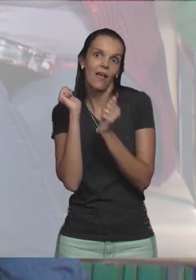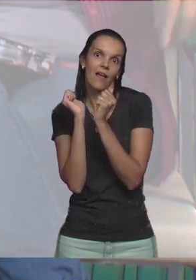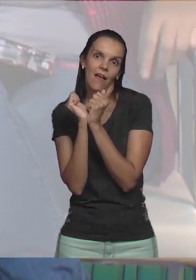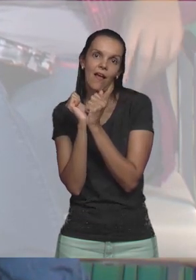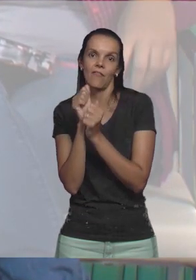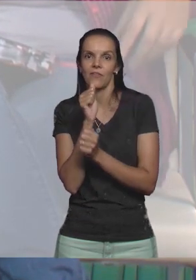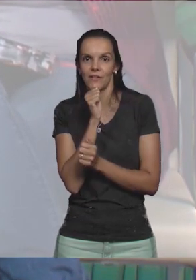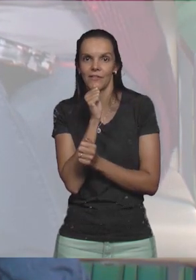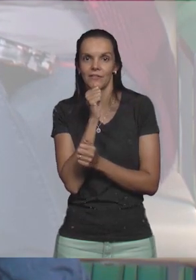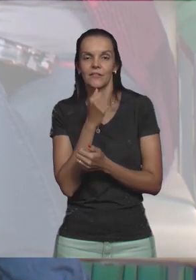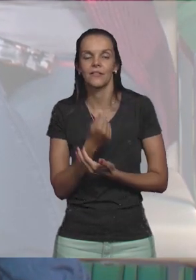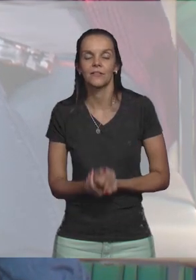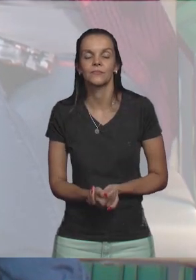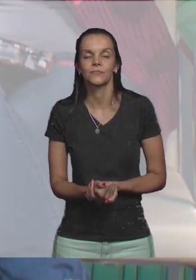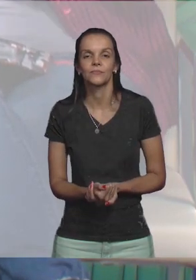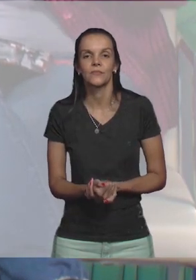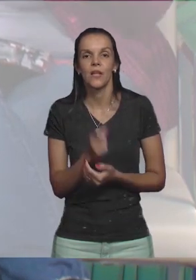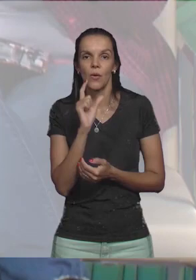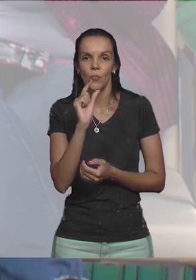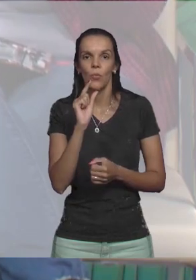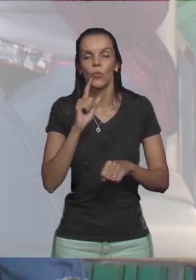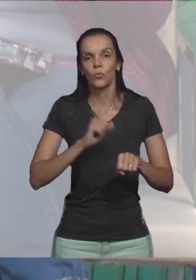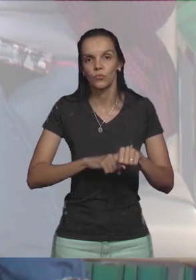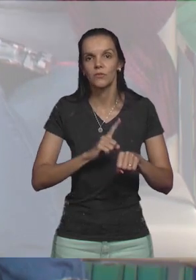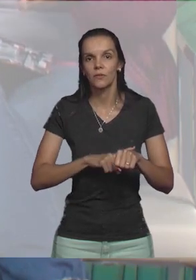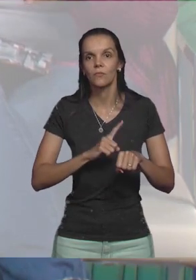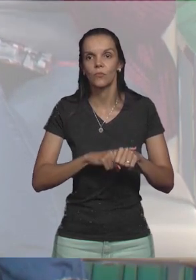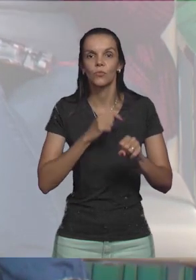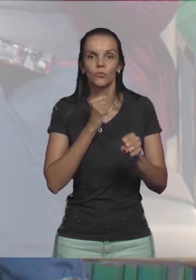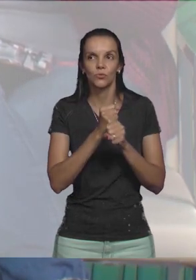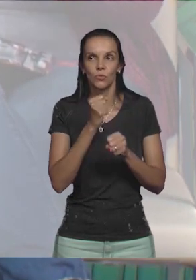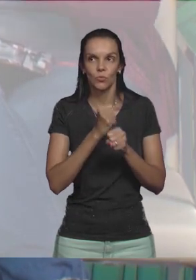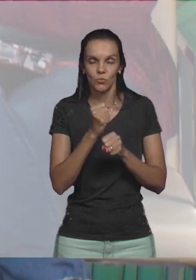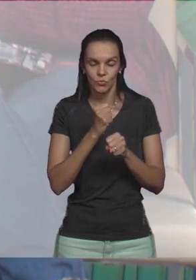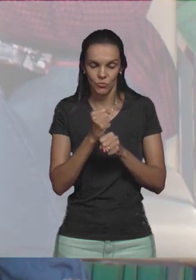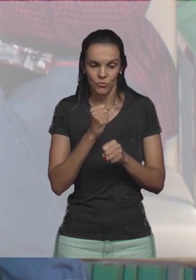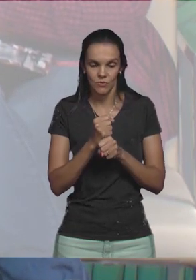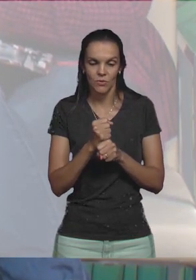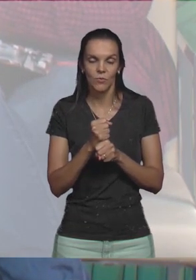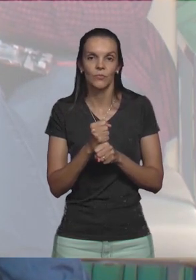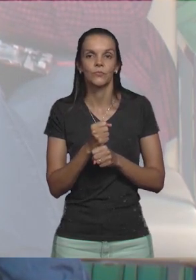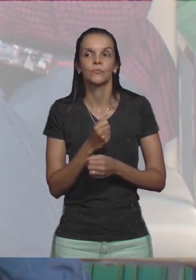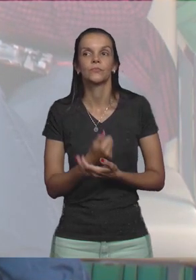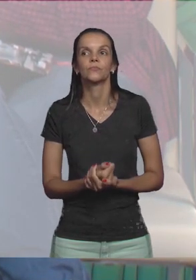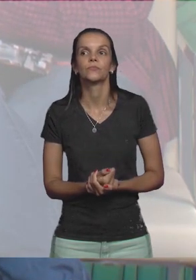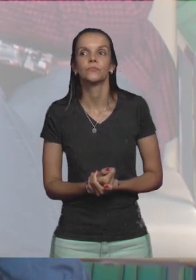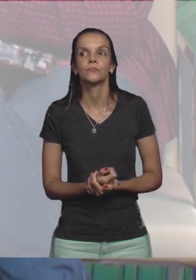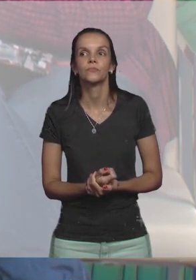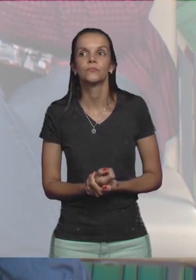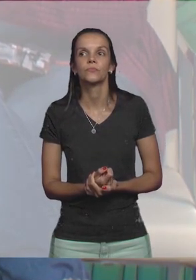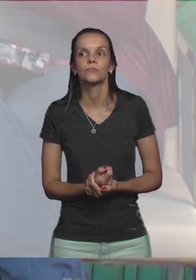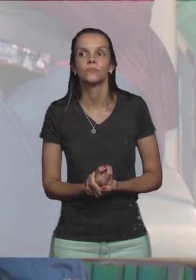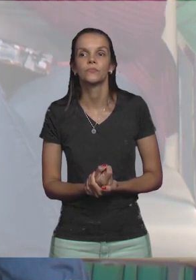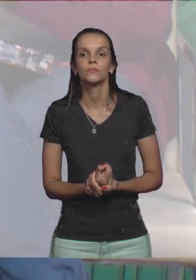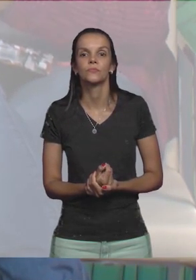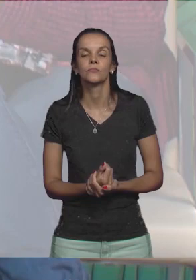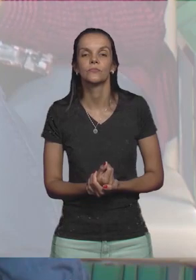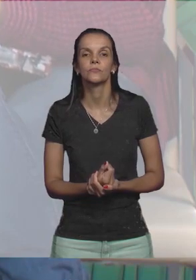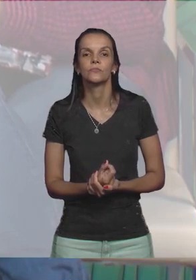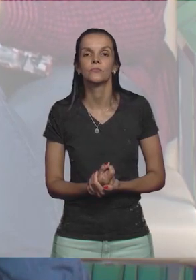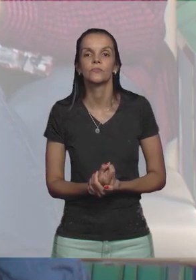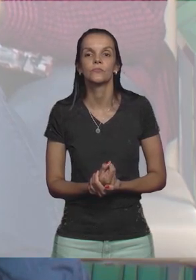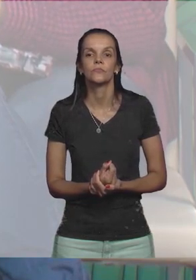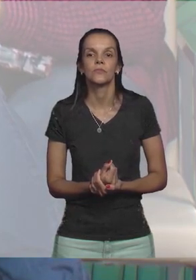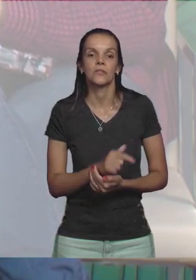escravo. É muito pouco tempo de construção de uma determinada questão. Não que essas pessoas